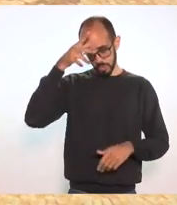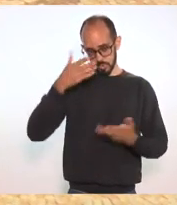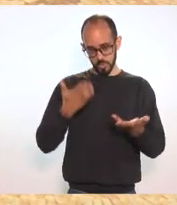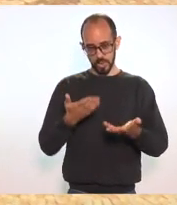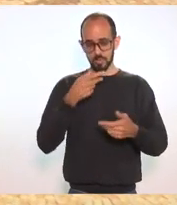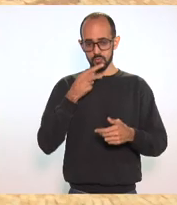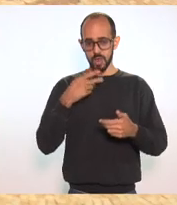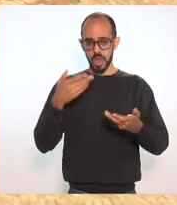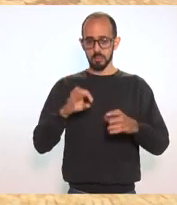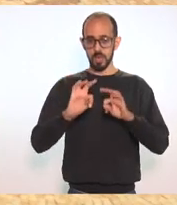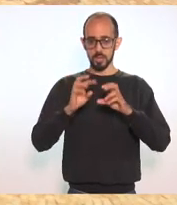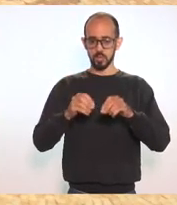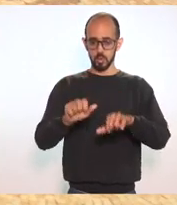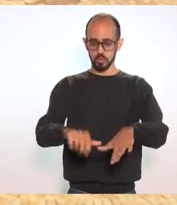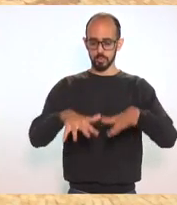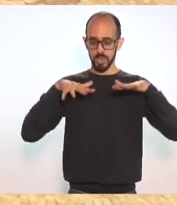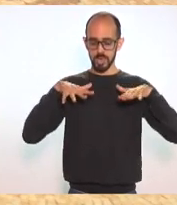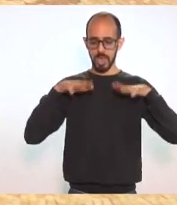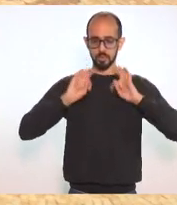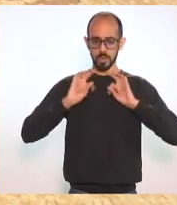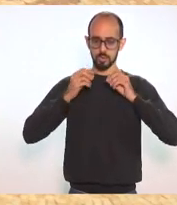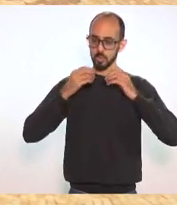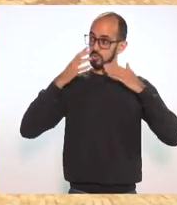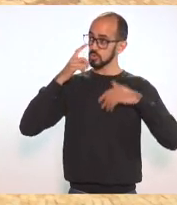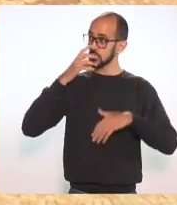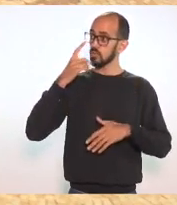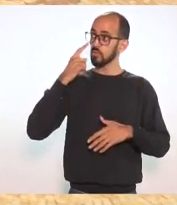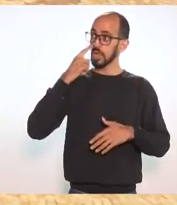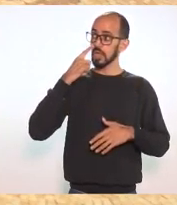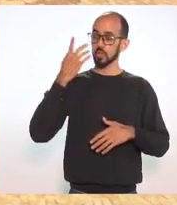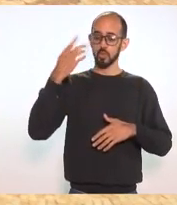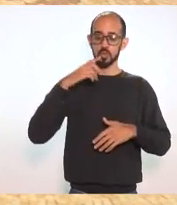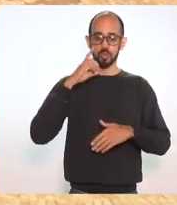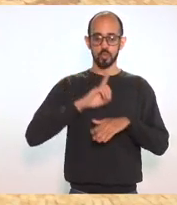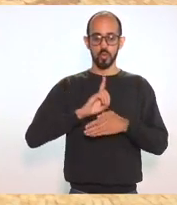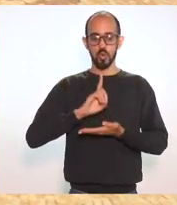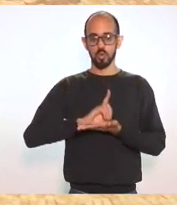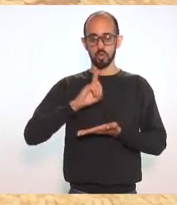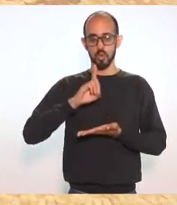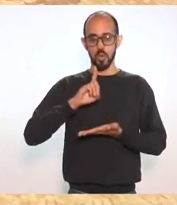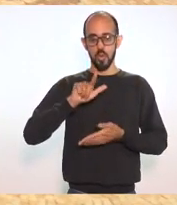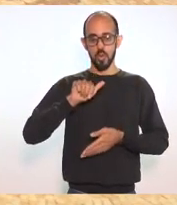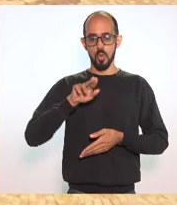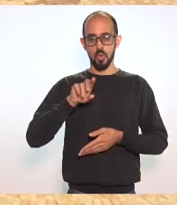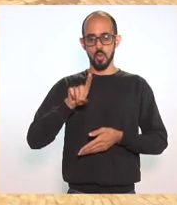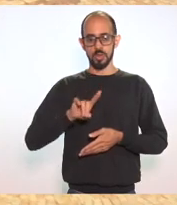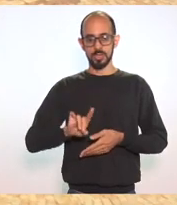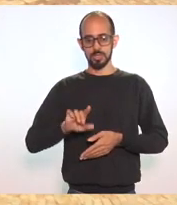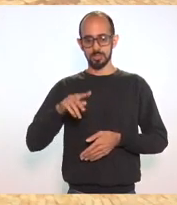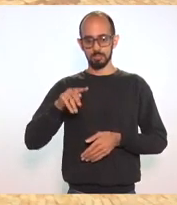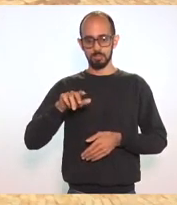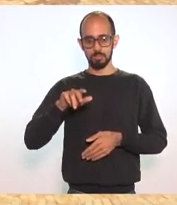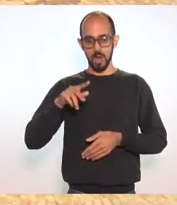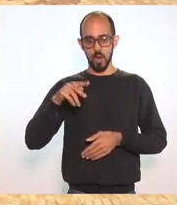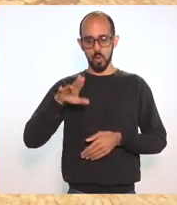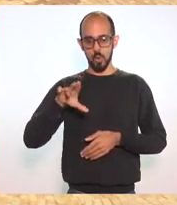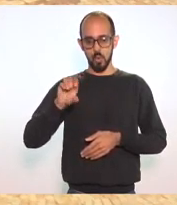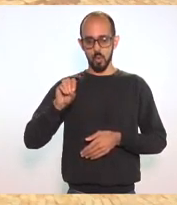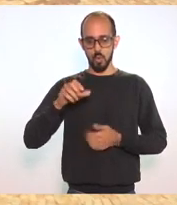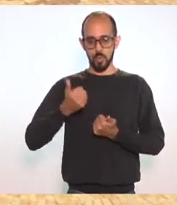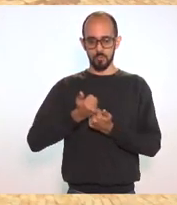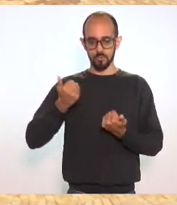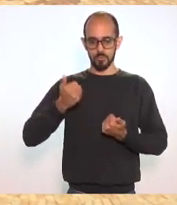plenário e para todos que estão assistindo, doutor Luiz Paulo, como vice-governador, já teve a honra de ir lá